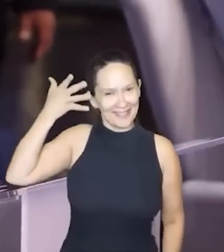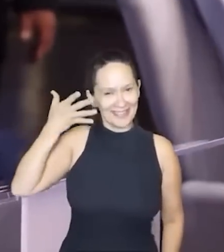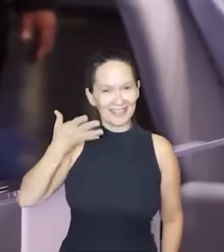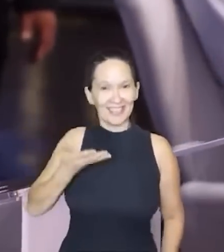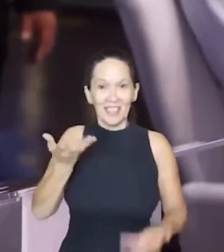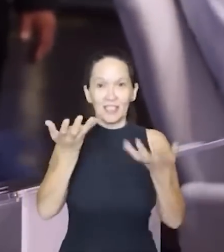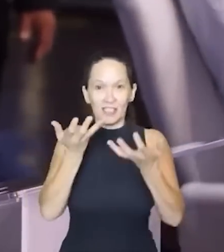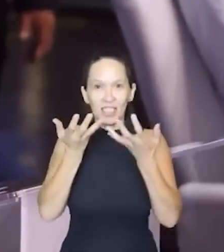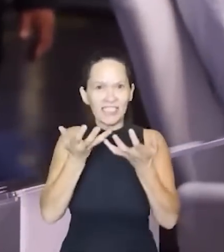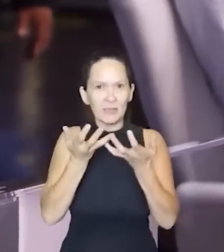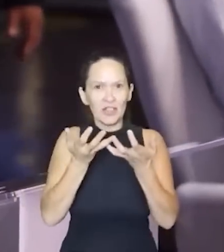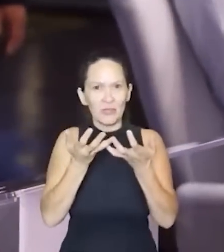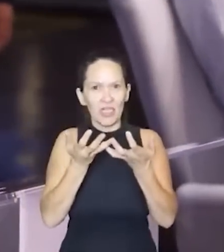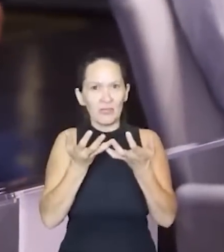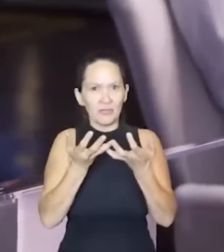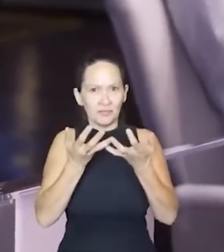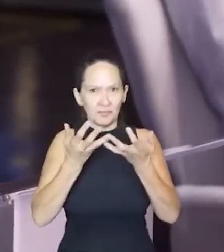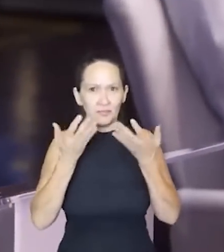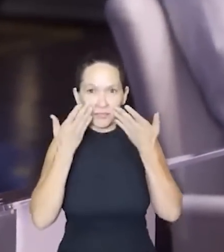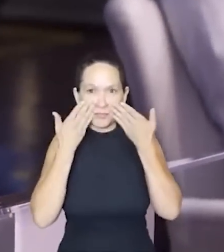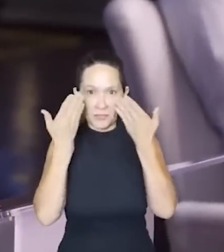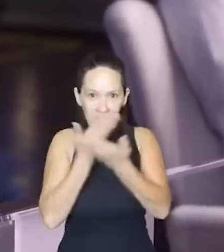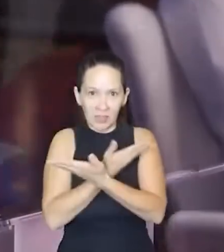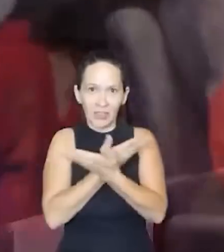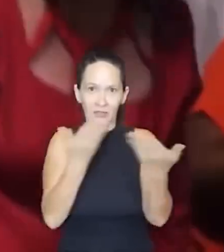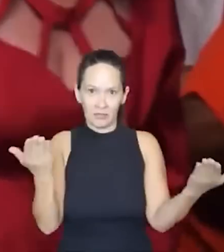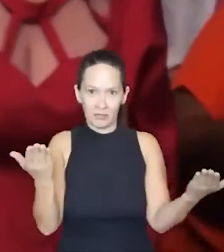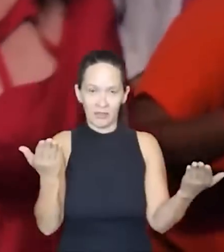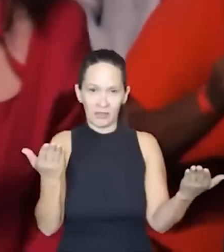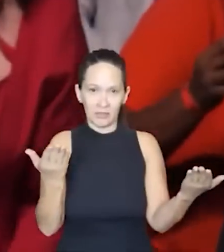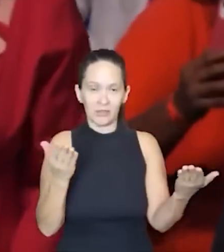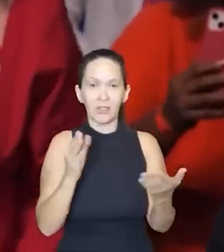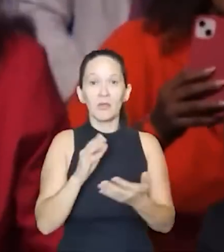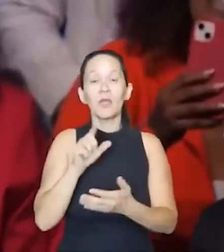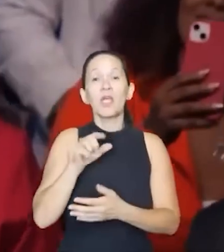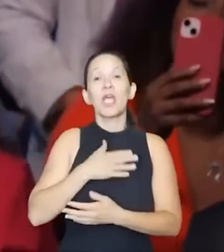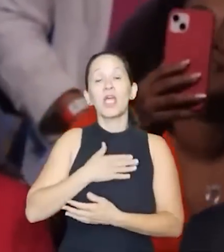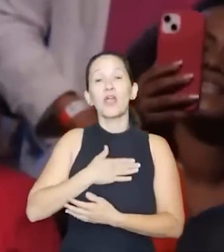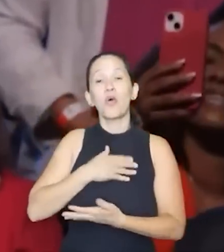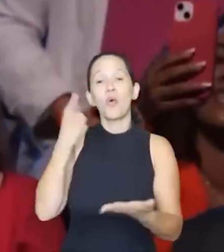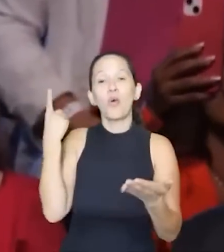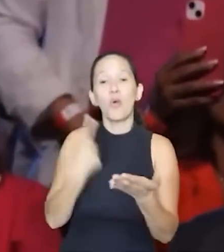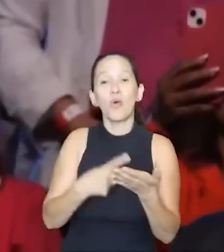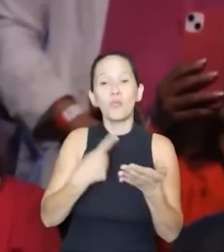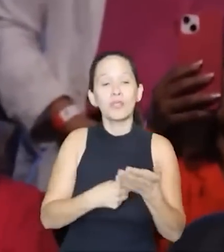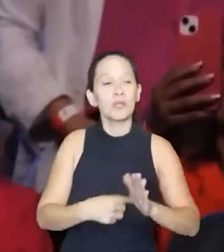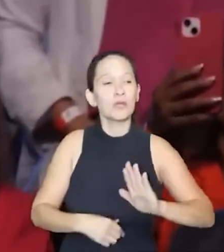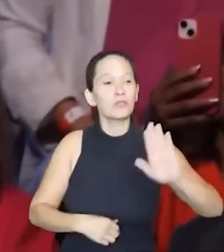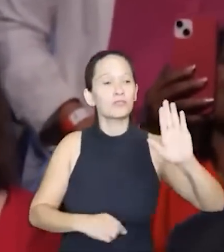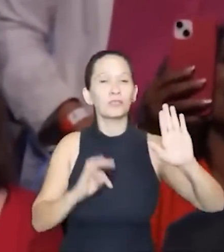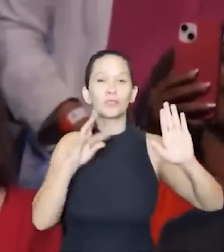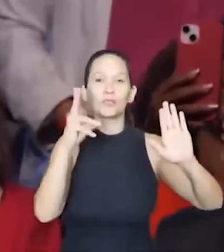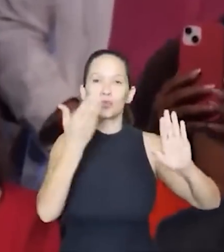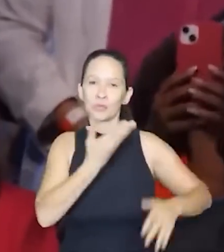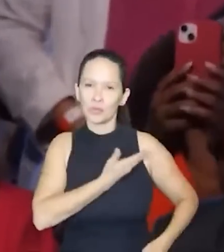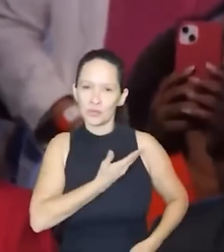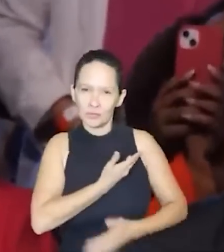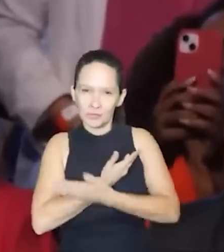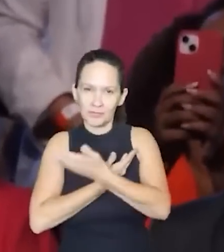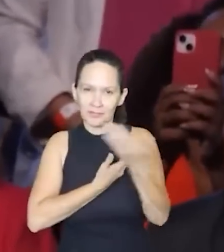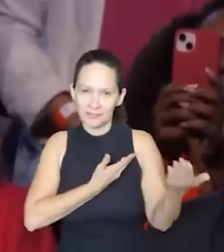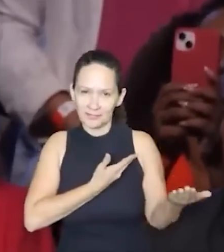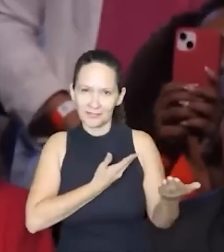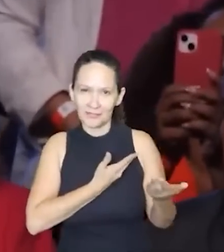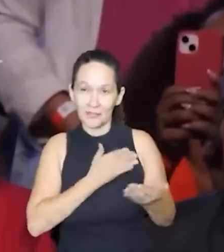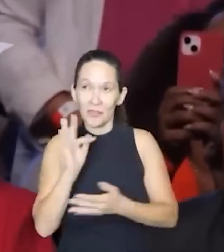um gesto aqui para comprometer todos os companheiros, num futuro